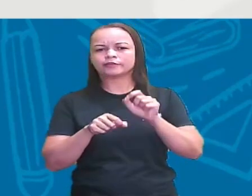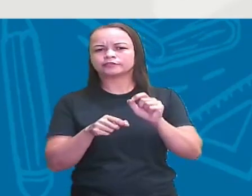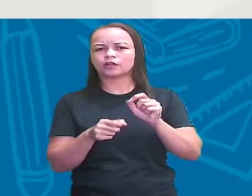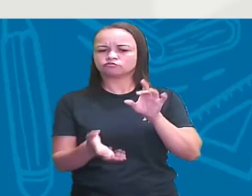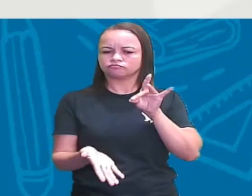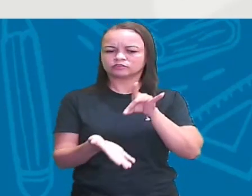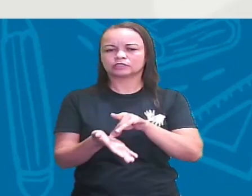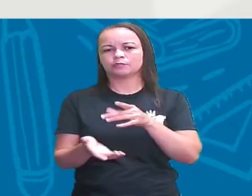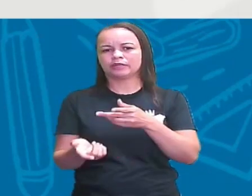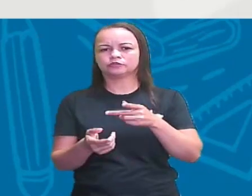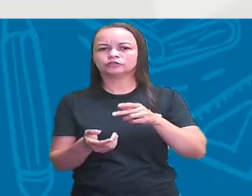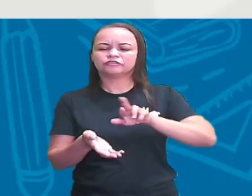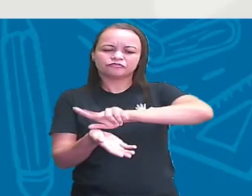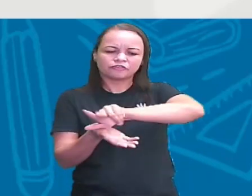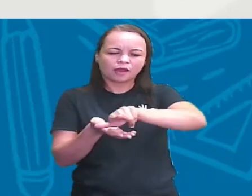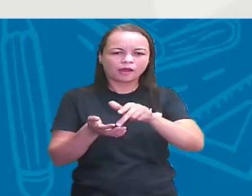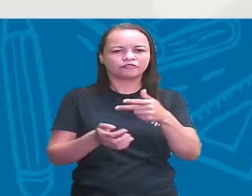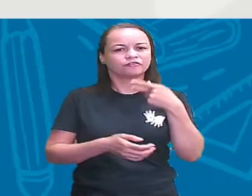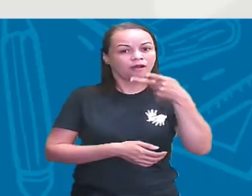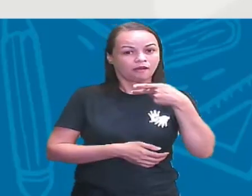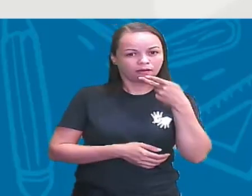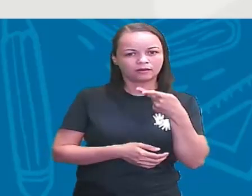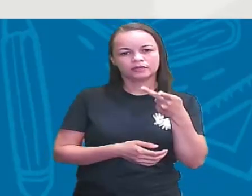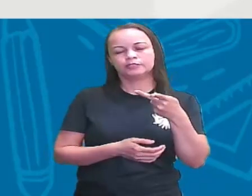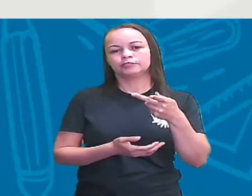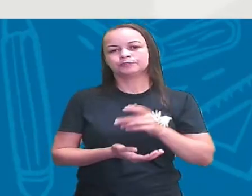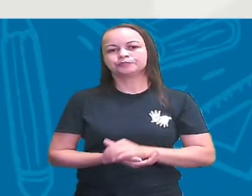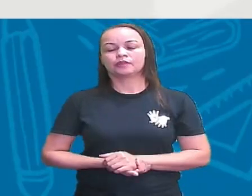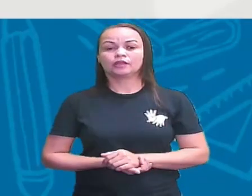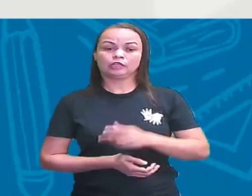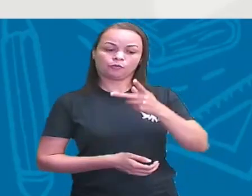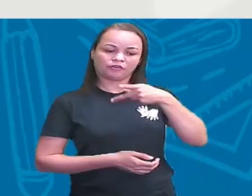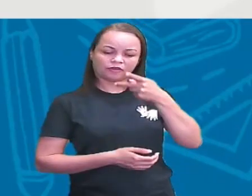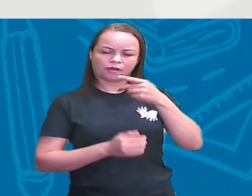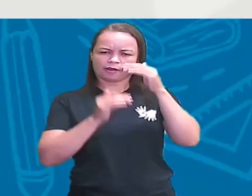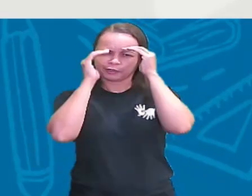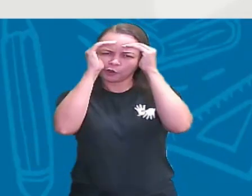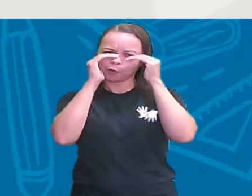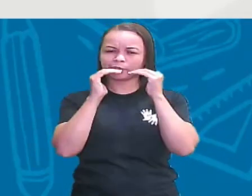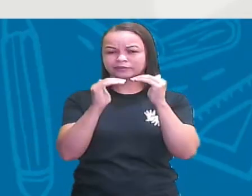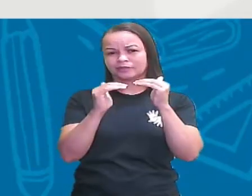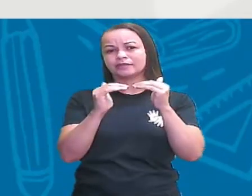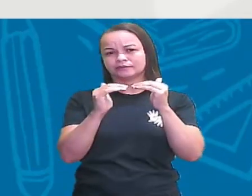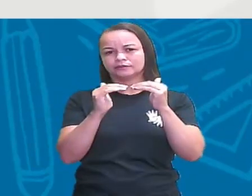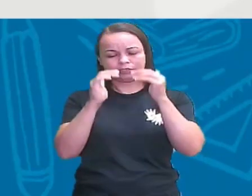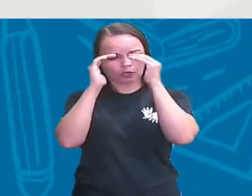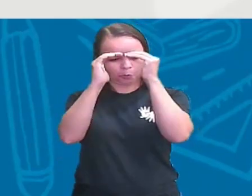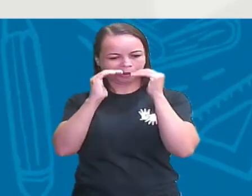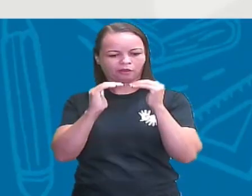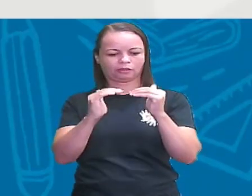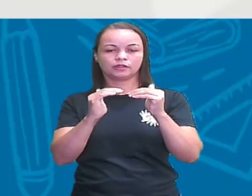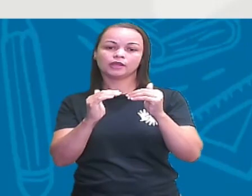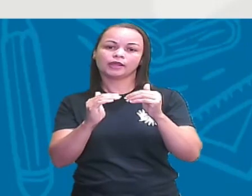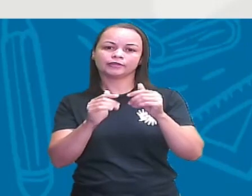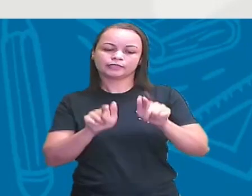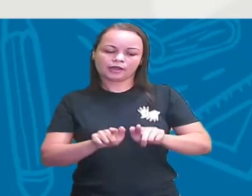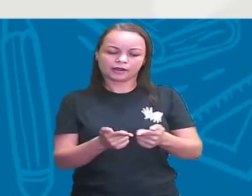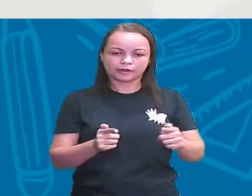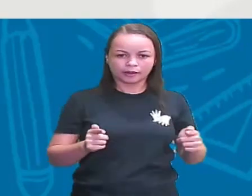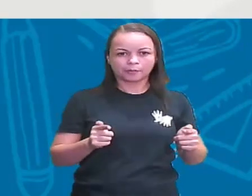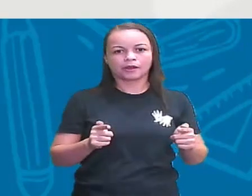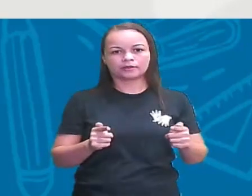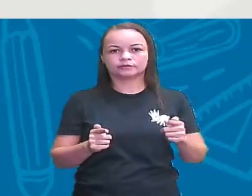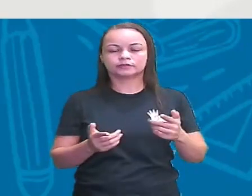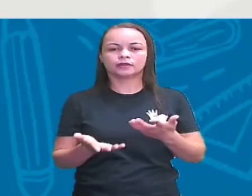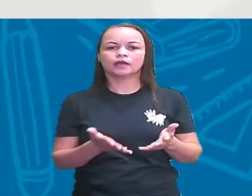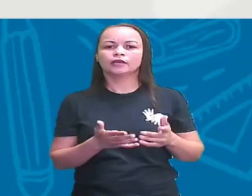vários falares. Um falar que obedece, vamos dizer assim, é mais obediente à gramática normativa, e